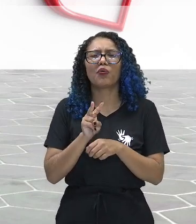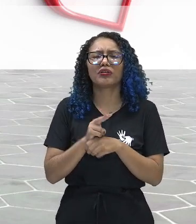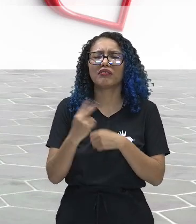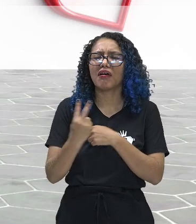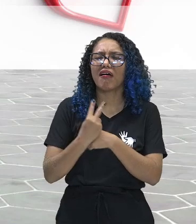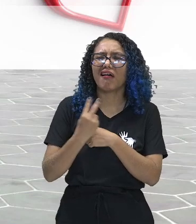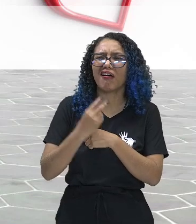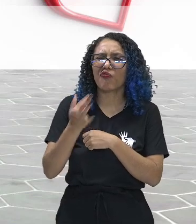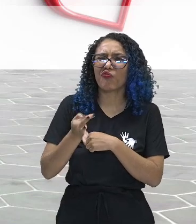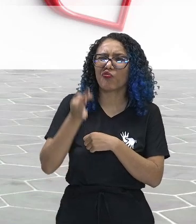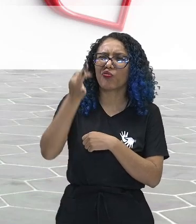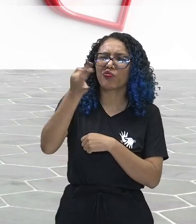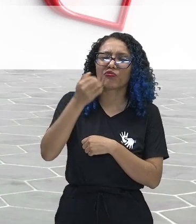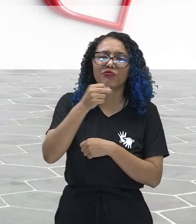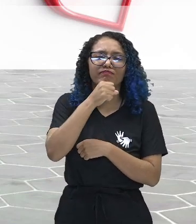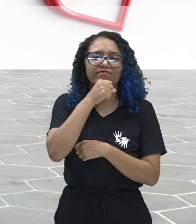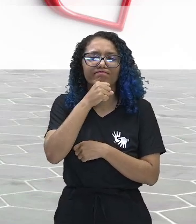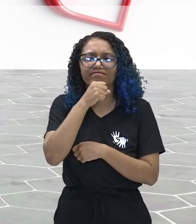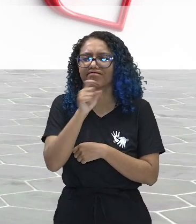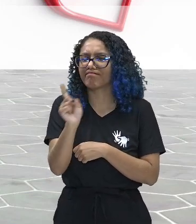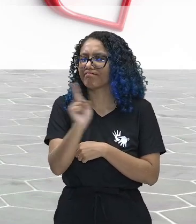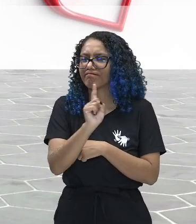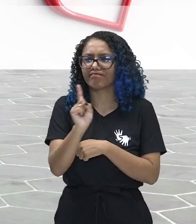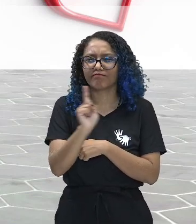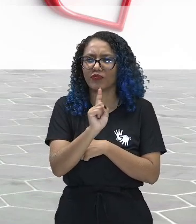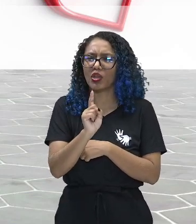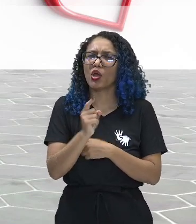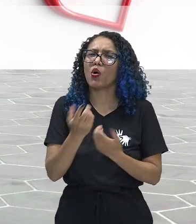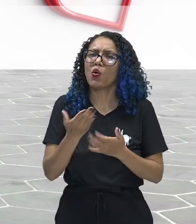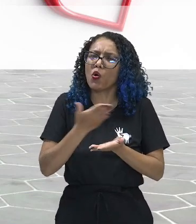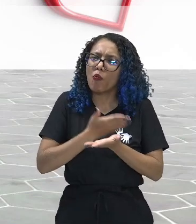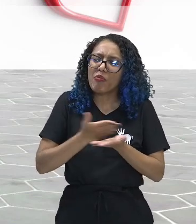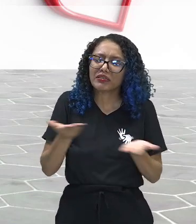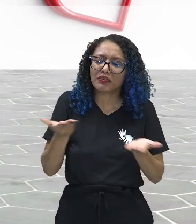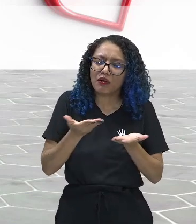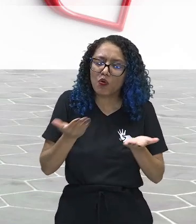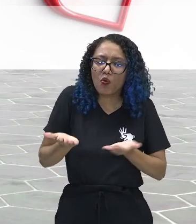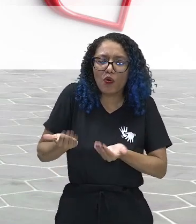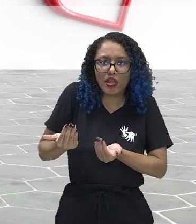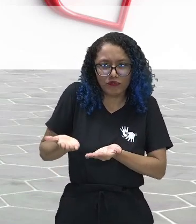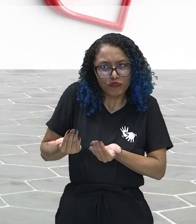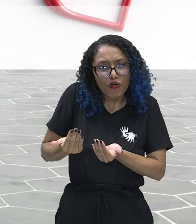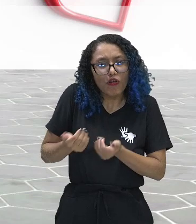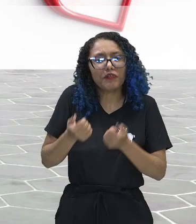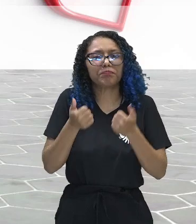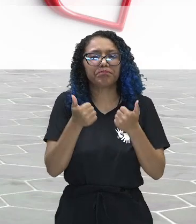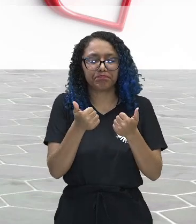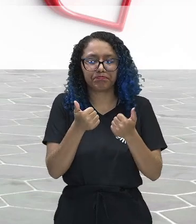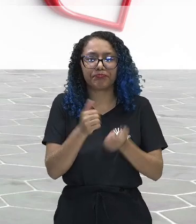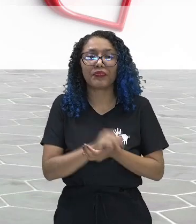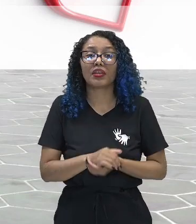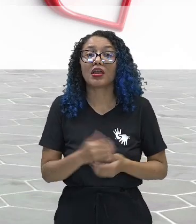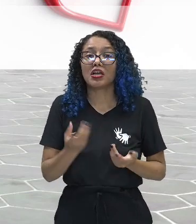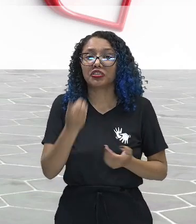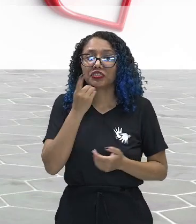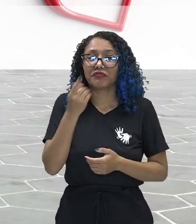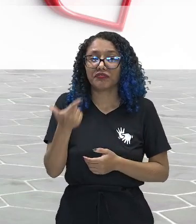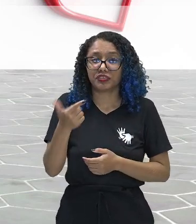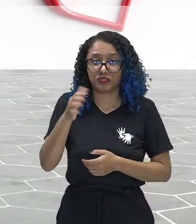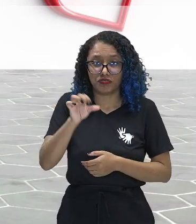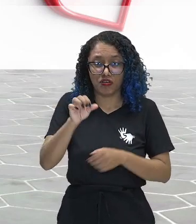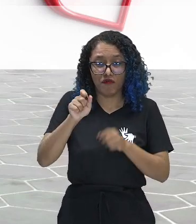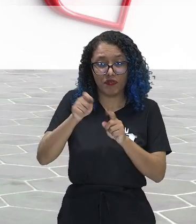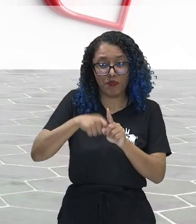já de idade, né, na sua melhor idade, comece a cuidar desde novo. No dia 29 de setembro é o